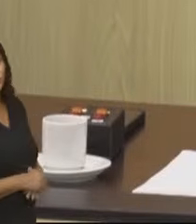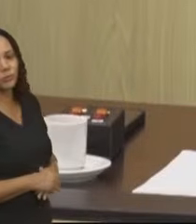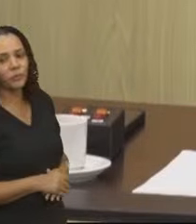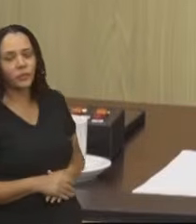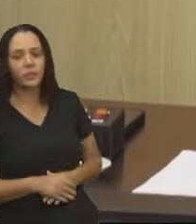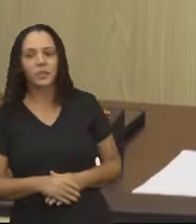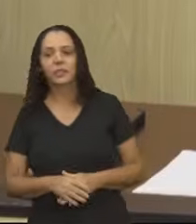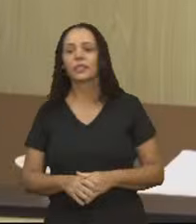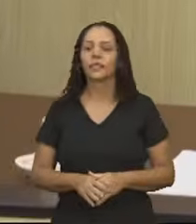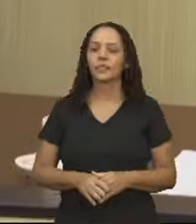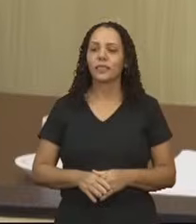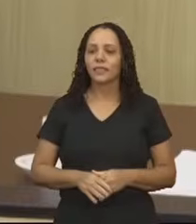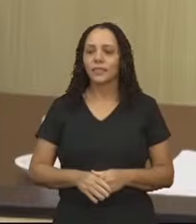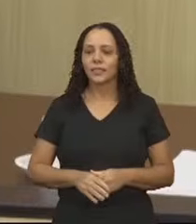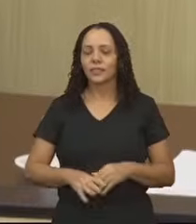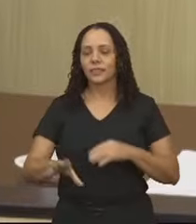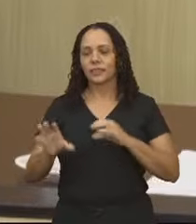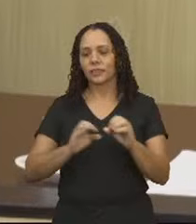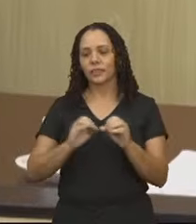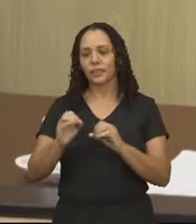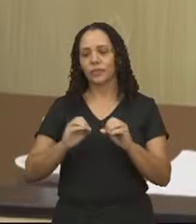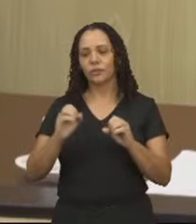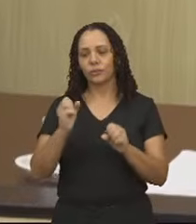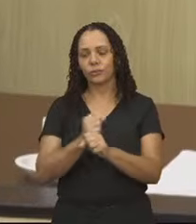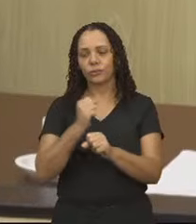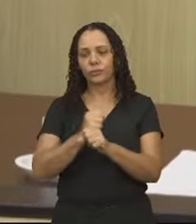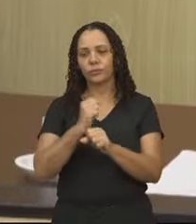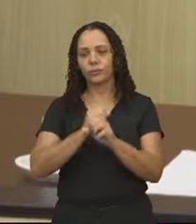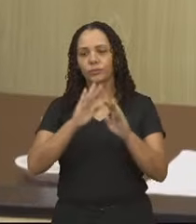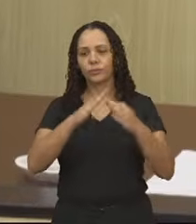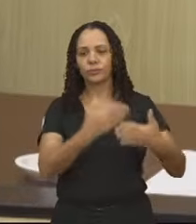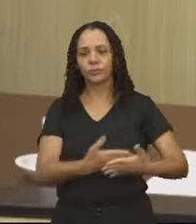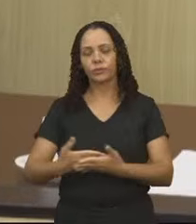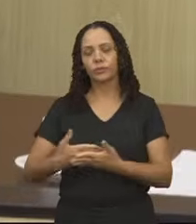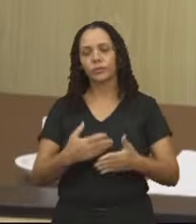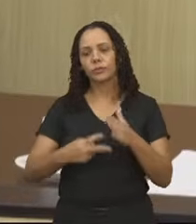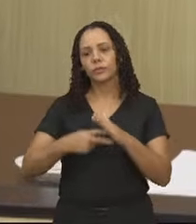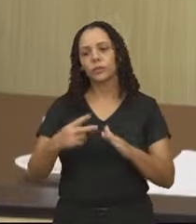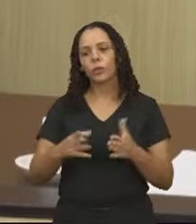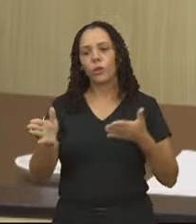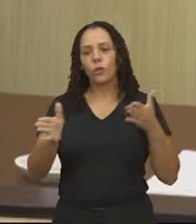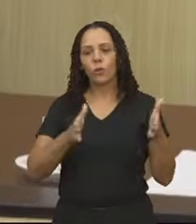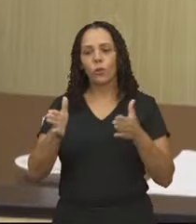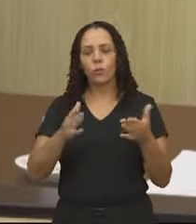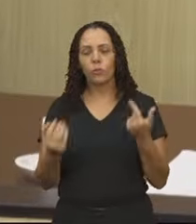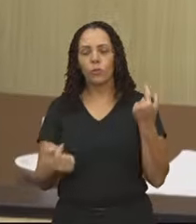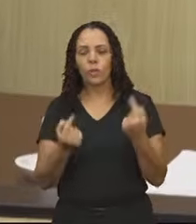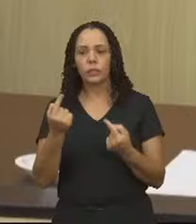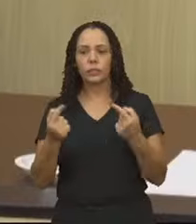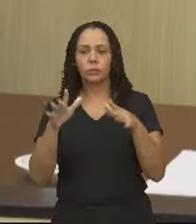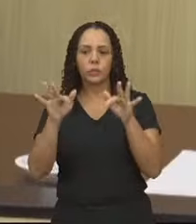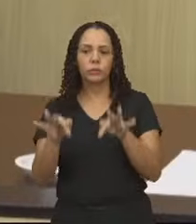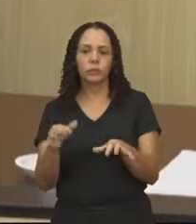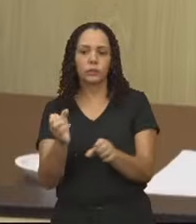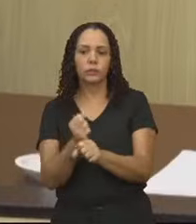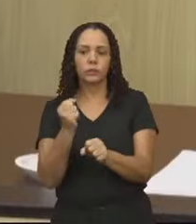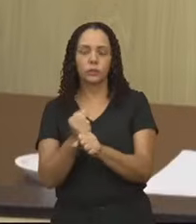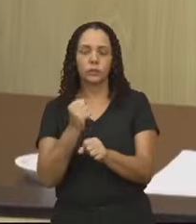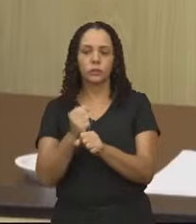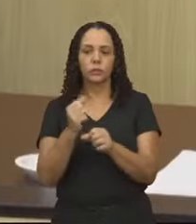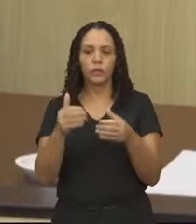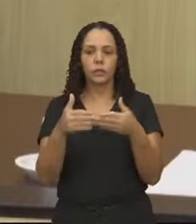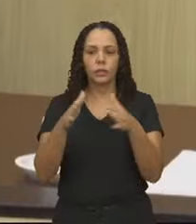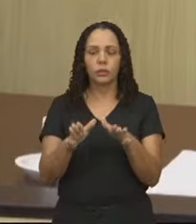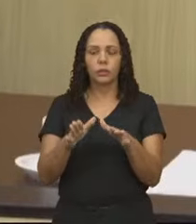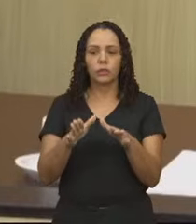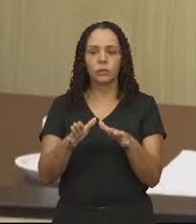das obras de construção da creche? 2. Quais são os prazos previstos para a finalização das obras,